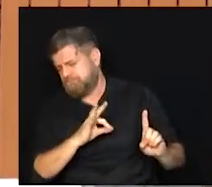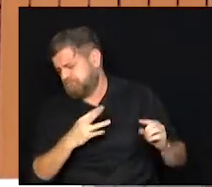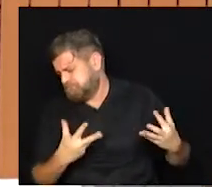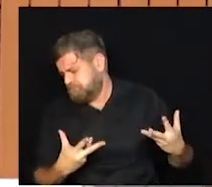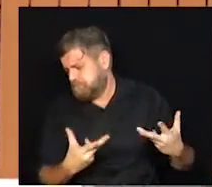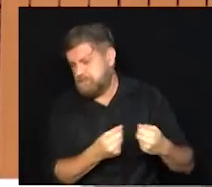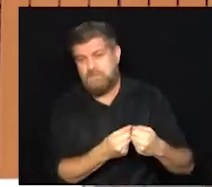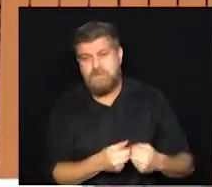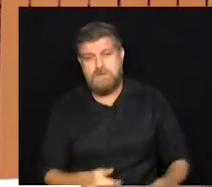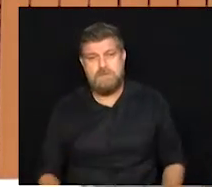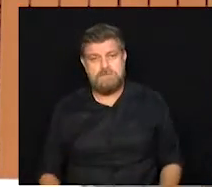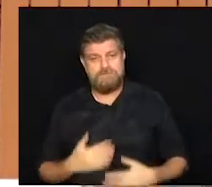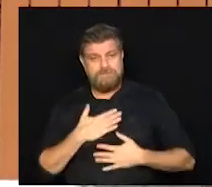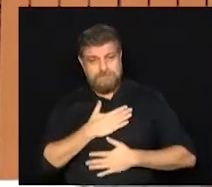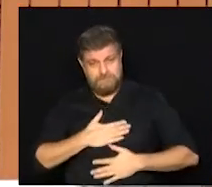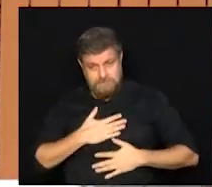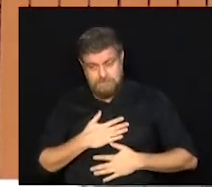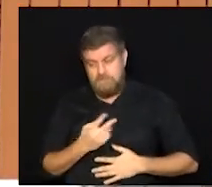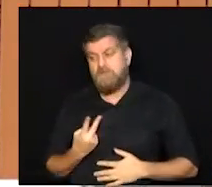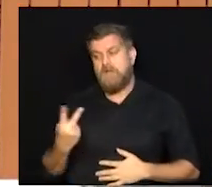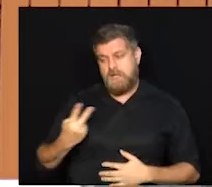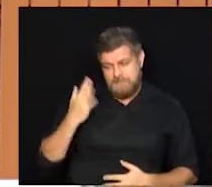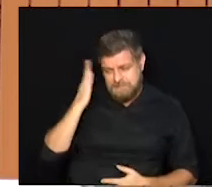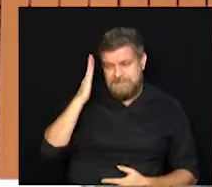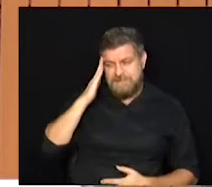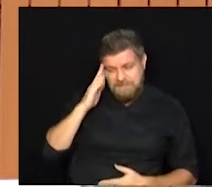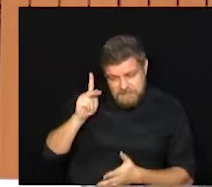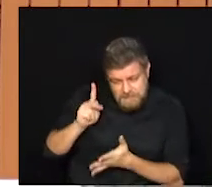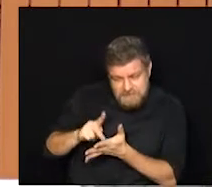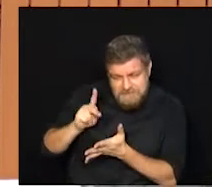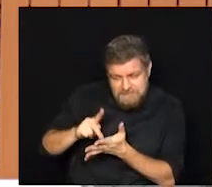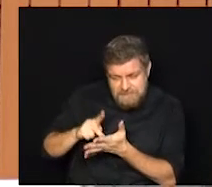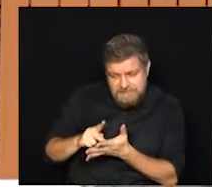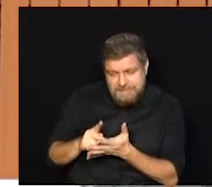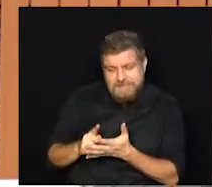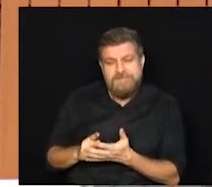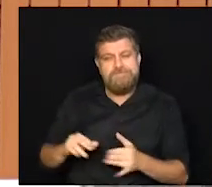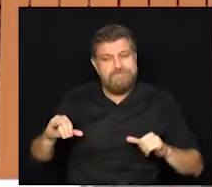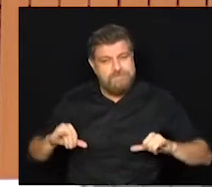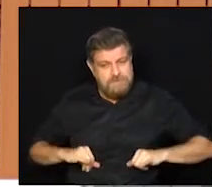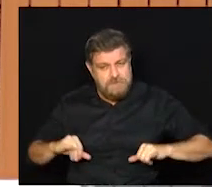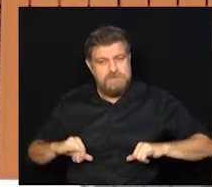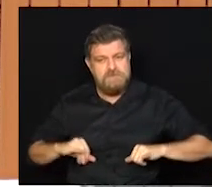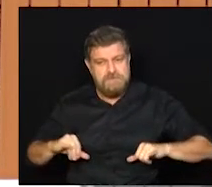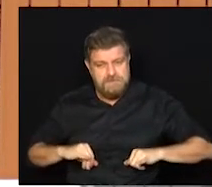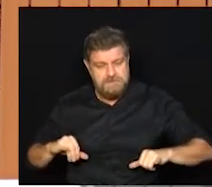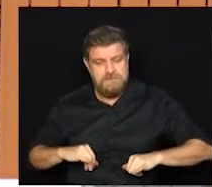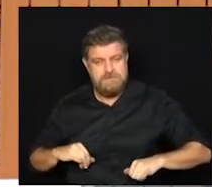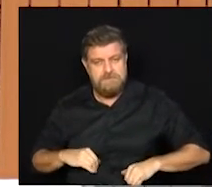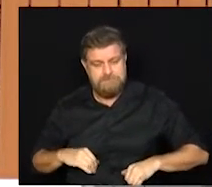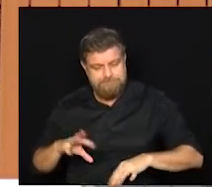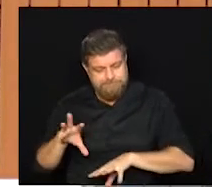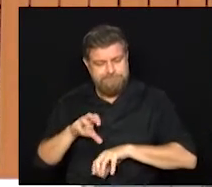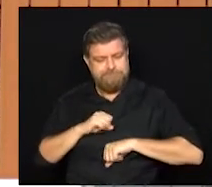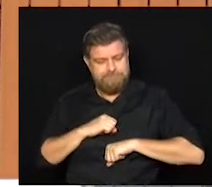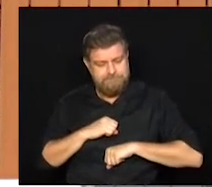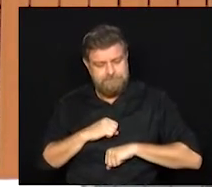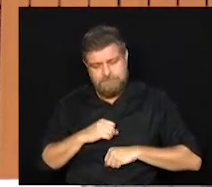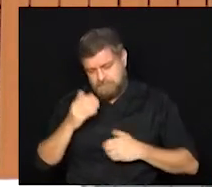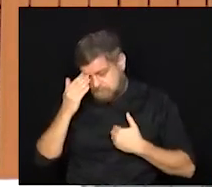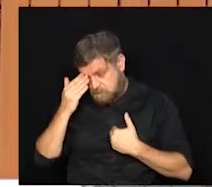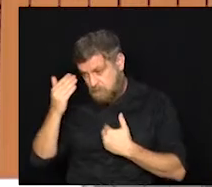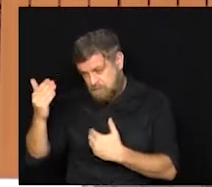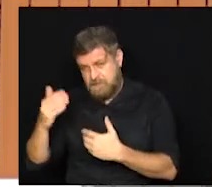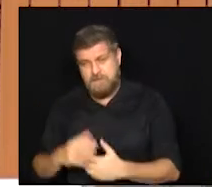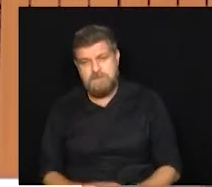foi gratificante, mas só nós sabemos o que realmente a gente passou, tá? E muito obrigado. E